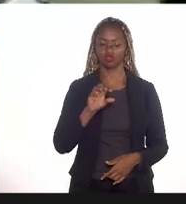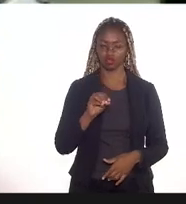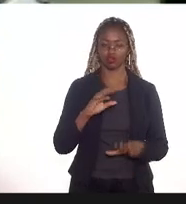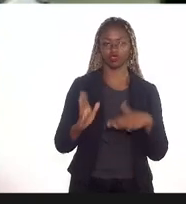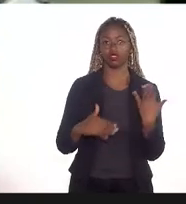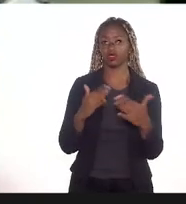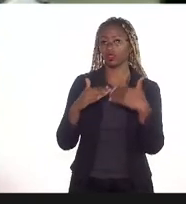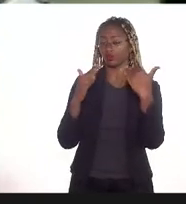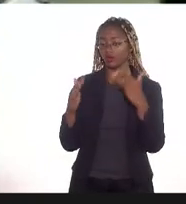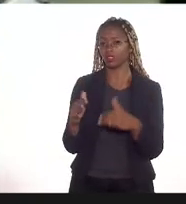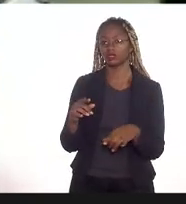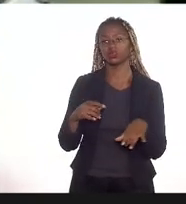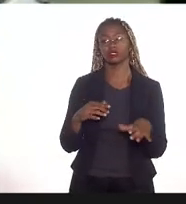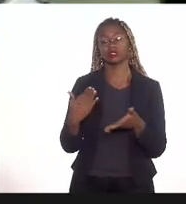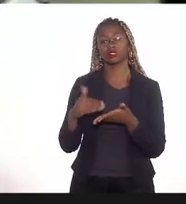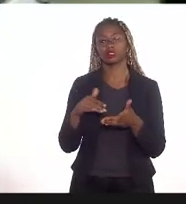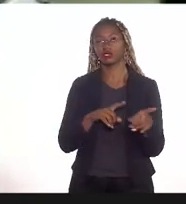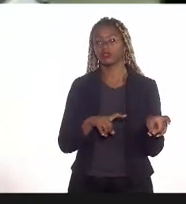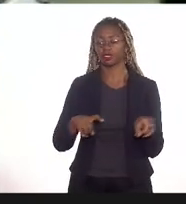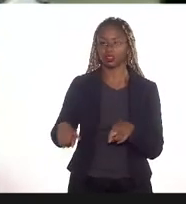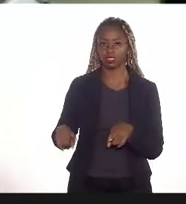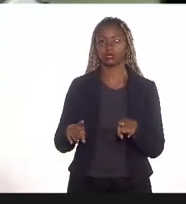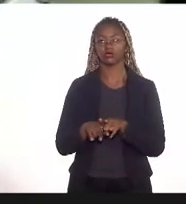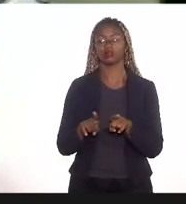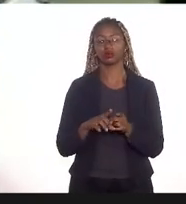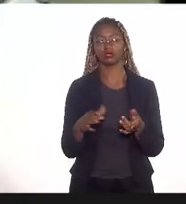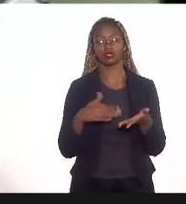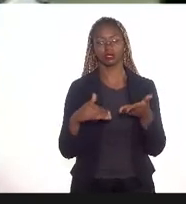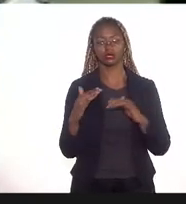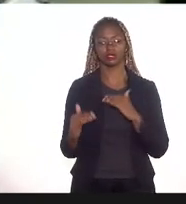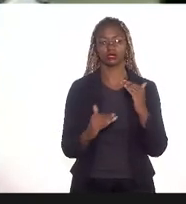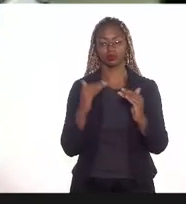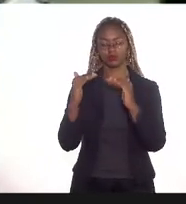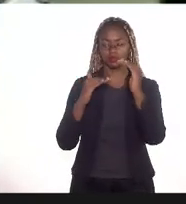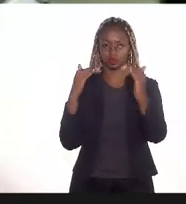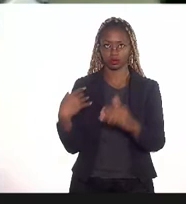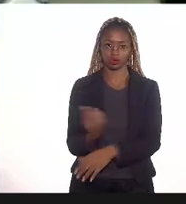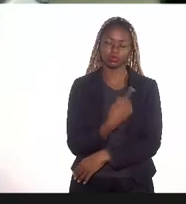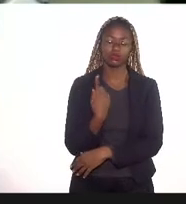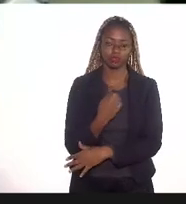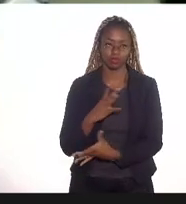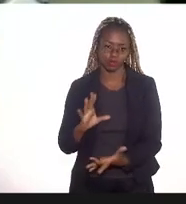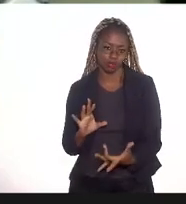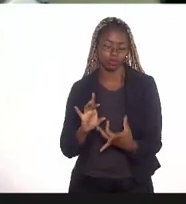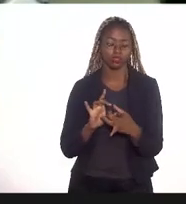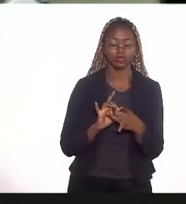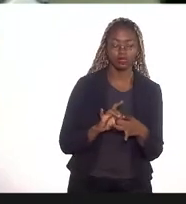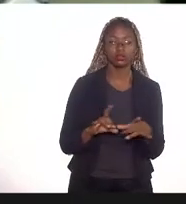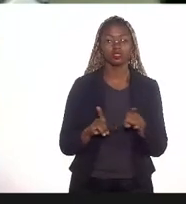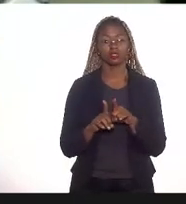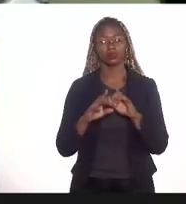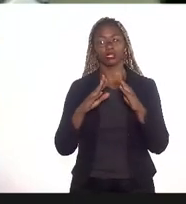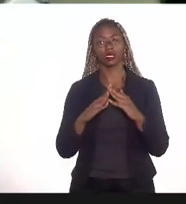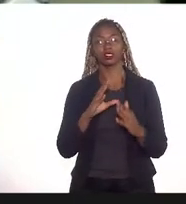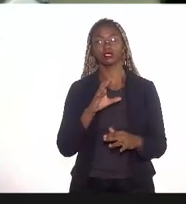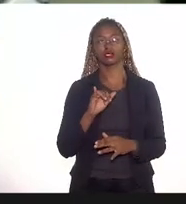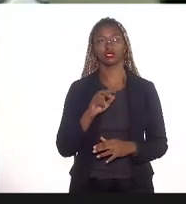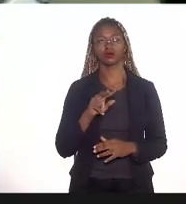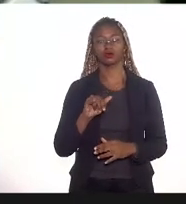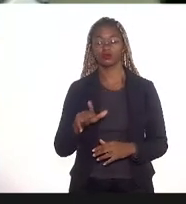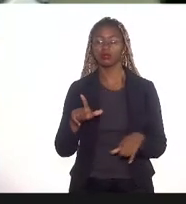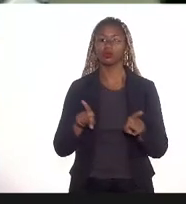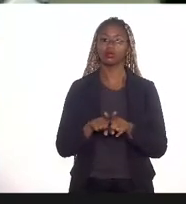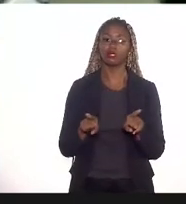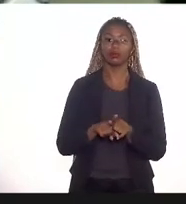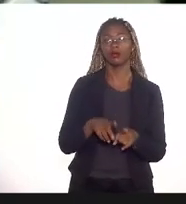que seria a Secretaria de Fazenda, a Secretaria de Desenvolvimento, na qual a CODIM está vinculada, e a Casa Civil, isso vai trazer talvez